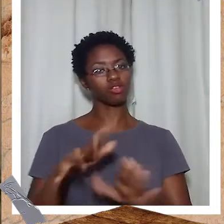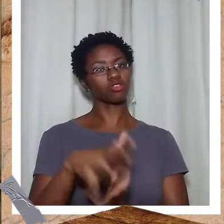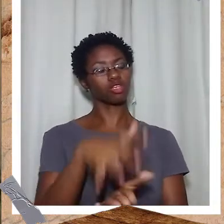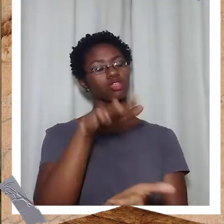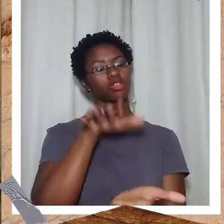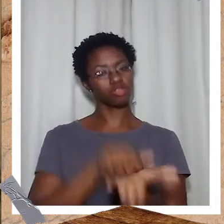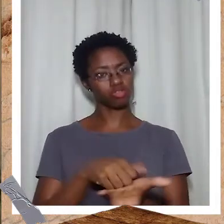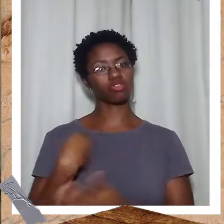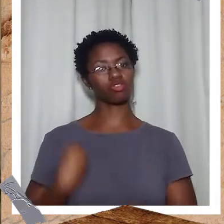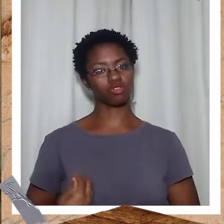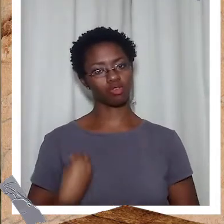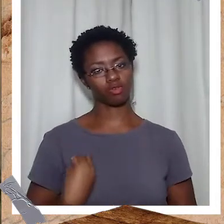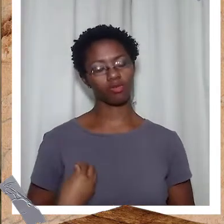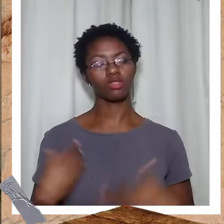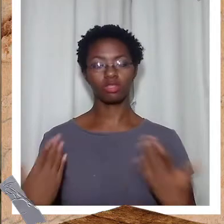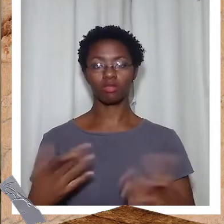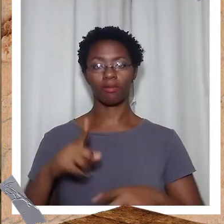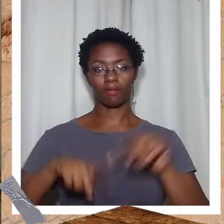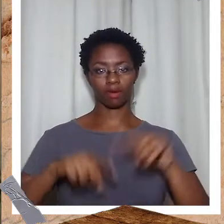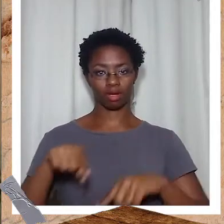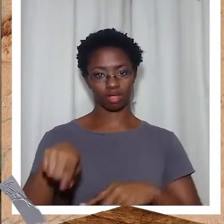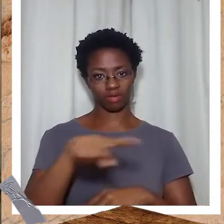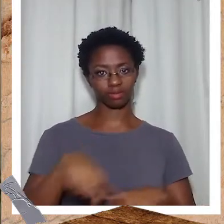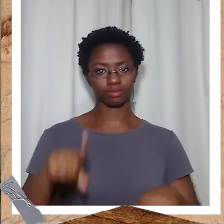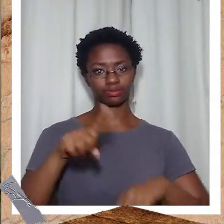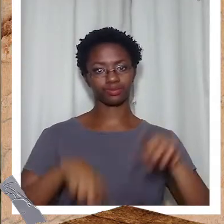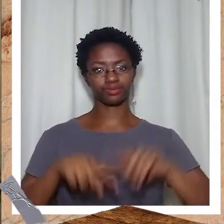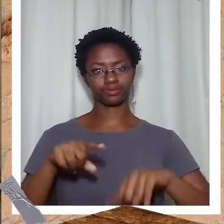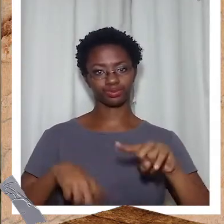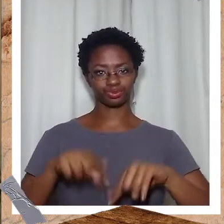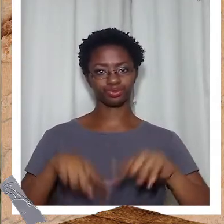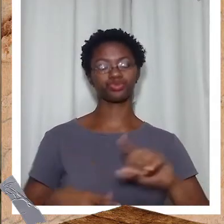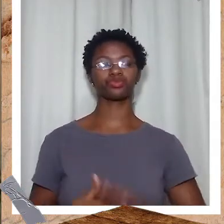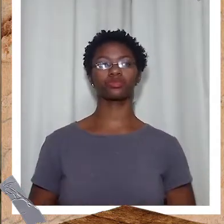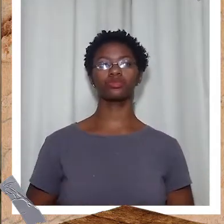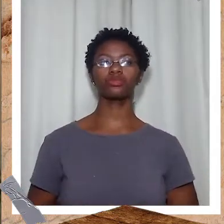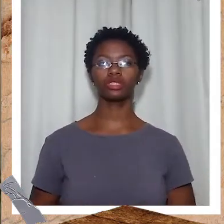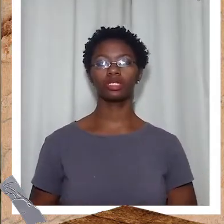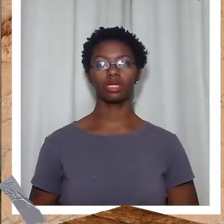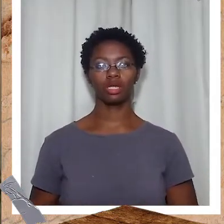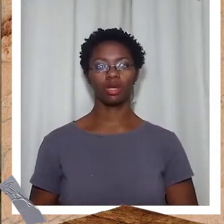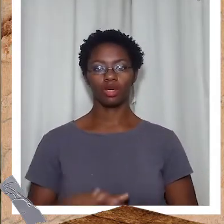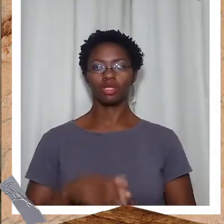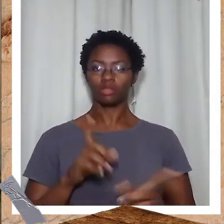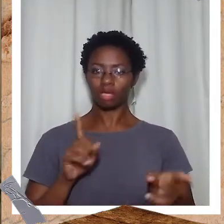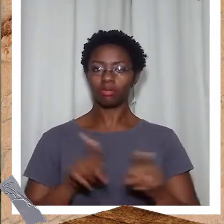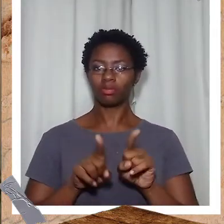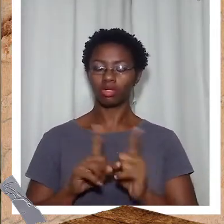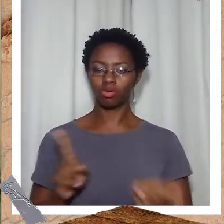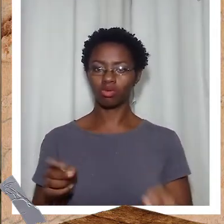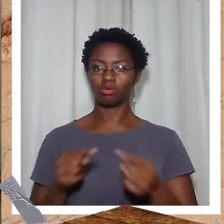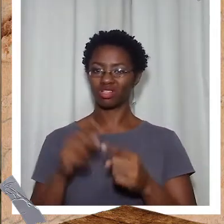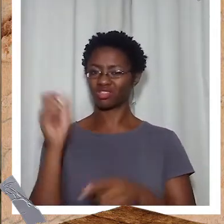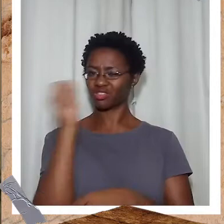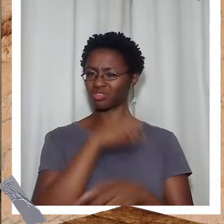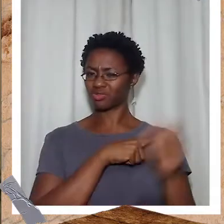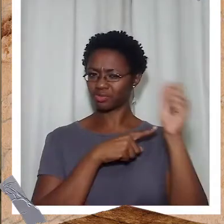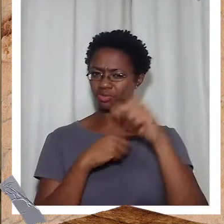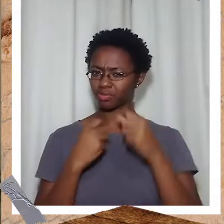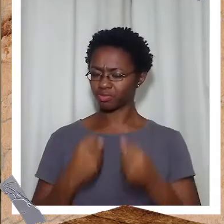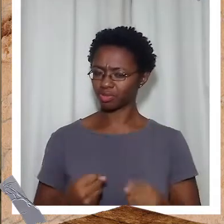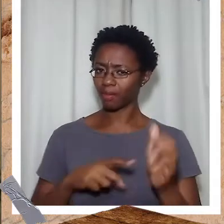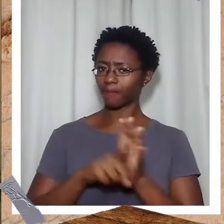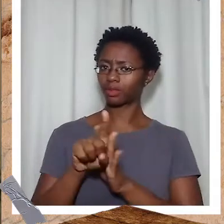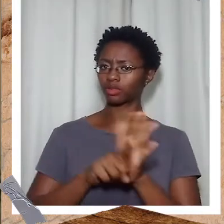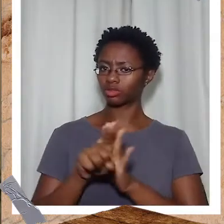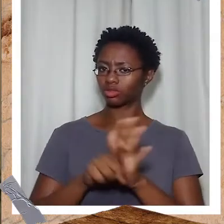registros de vida. Esses materiais é parte da dificuldade nossa, parte do nosso trabalho, né, como